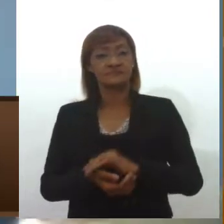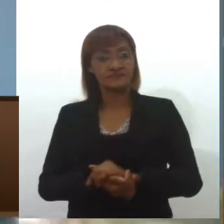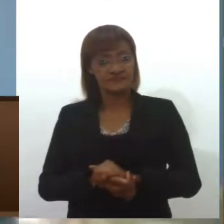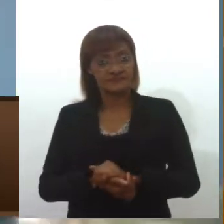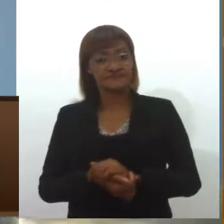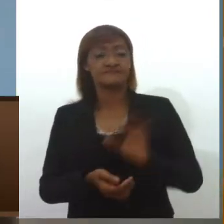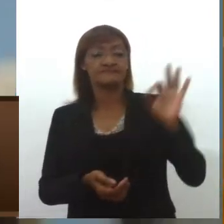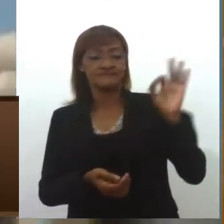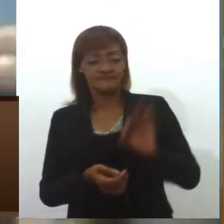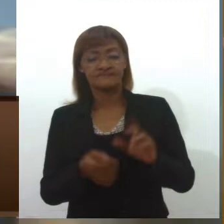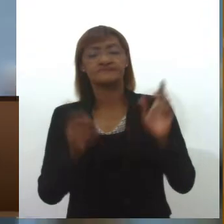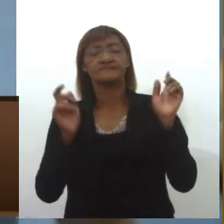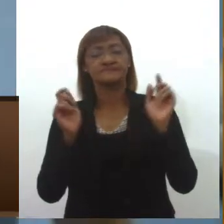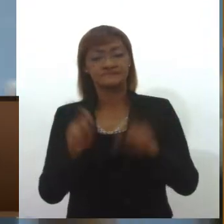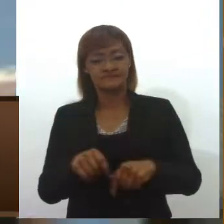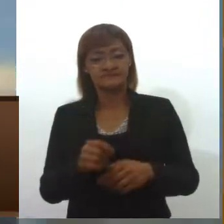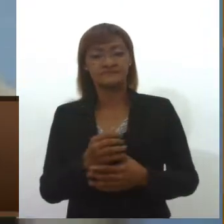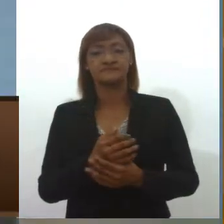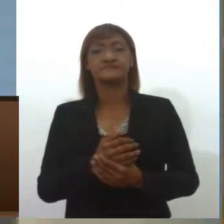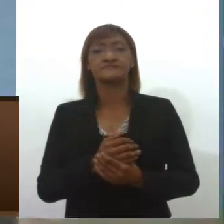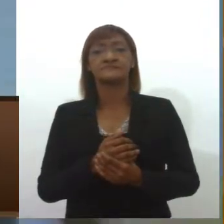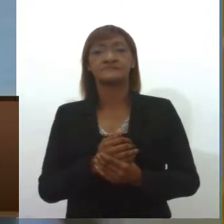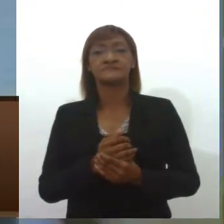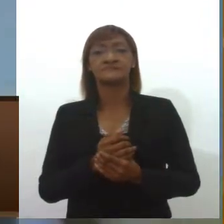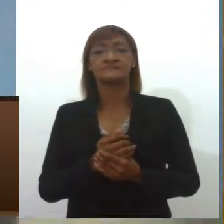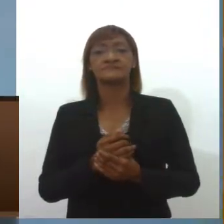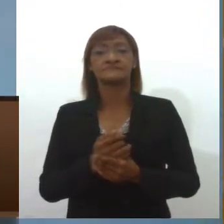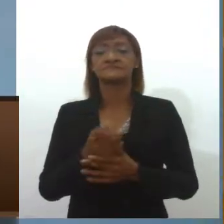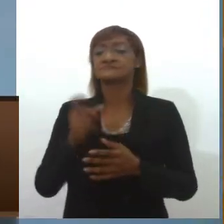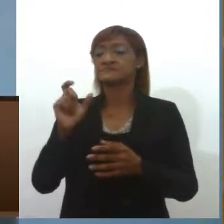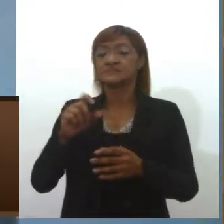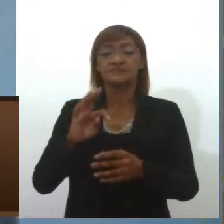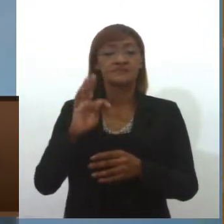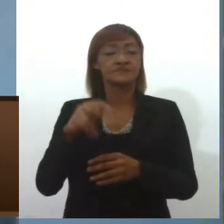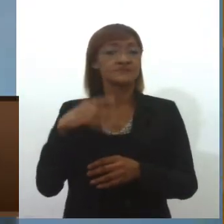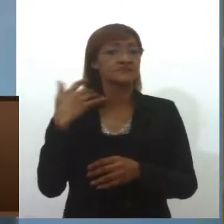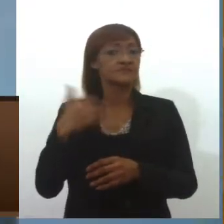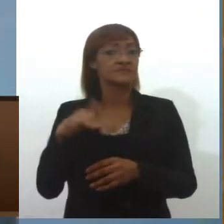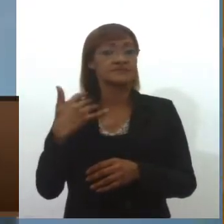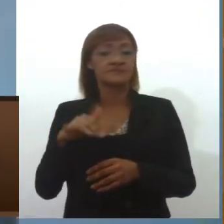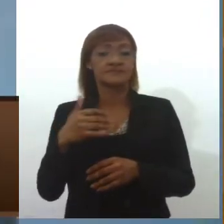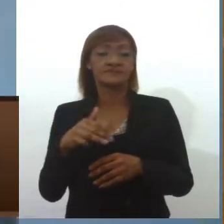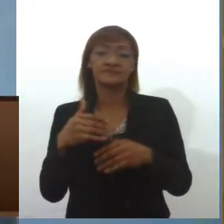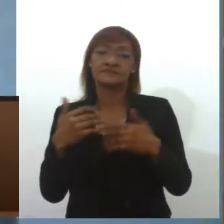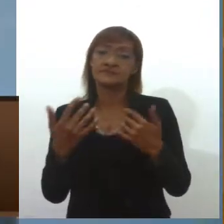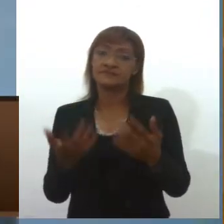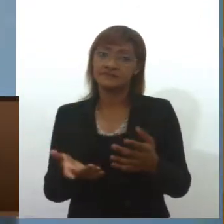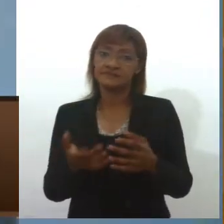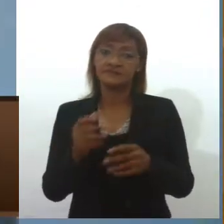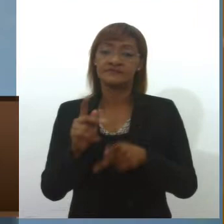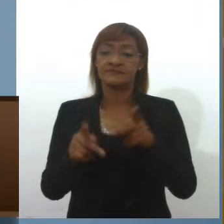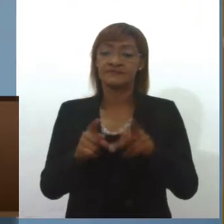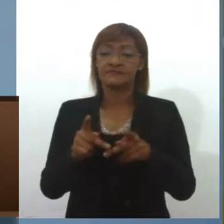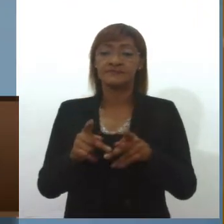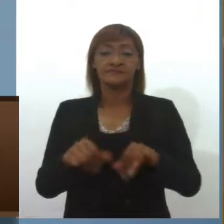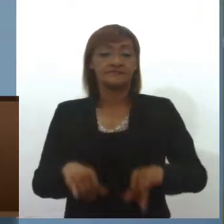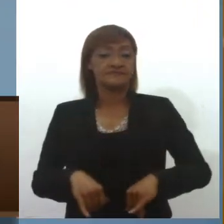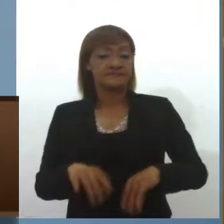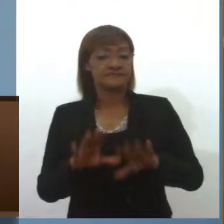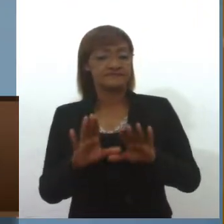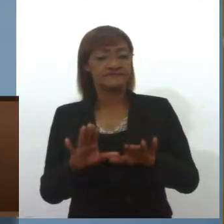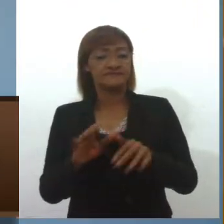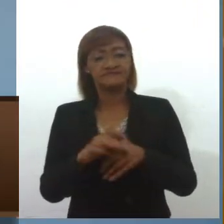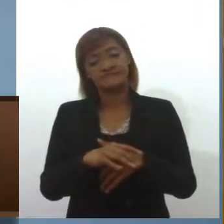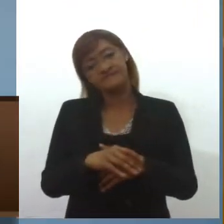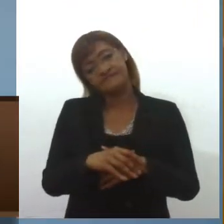crescendo. E vai continuar crescendo com crédito ainda mais caro. Então, veja qual é a situação que o povo passa. A conclusão realmente